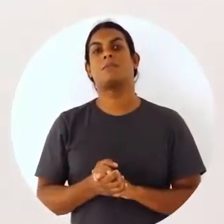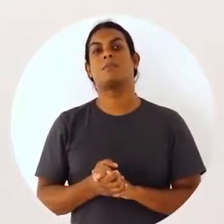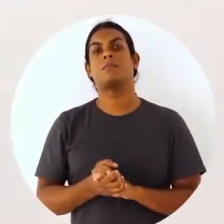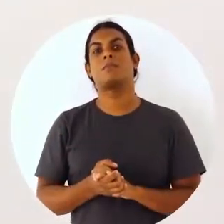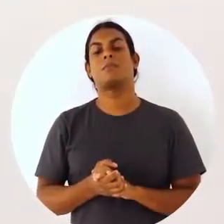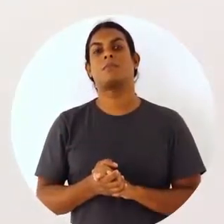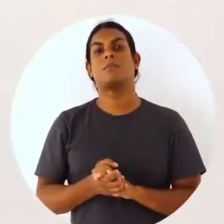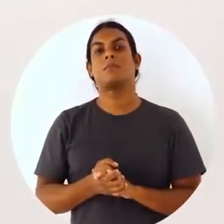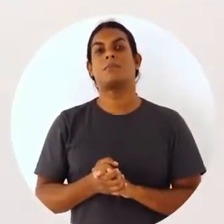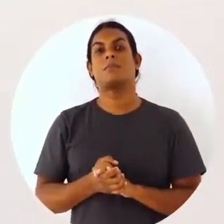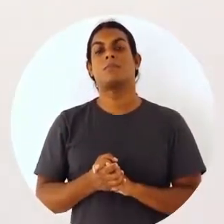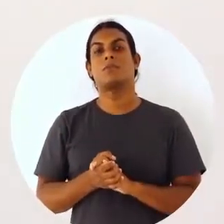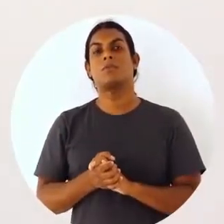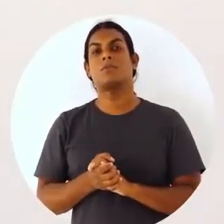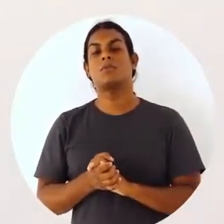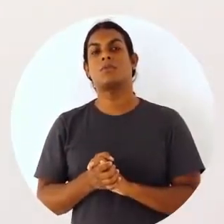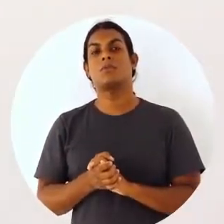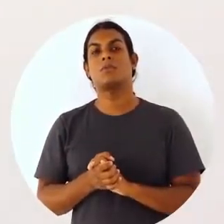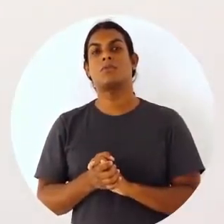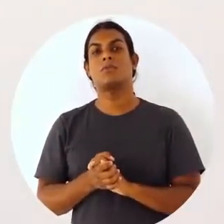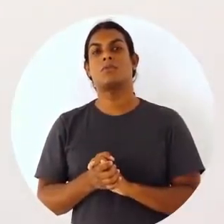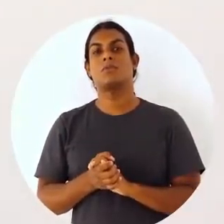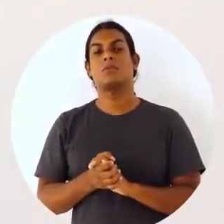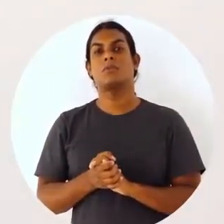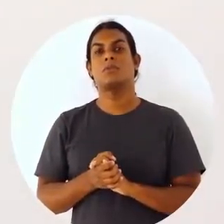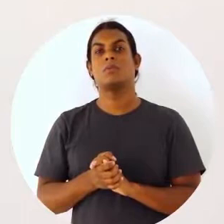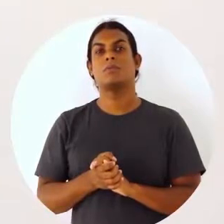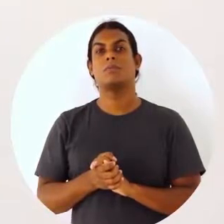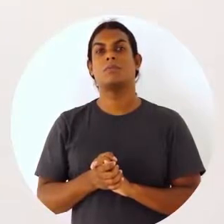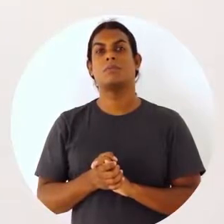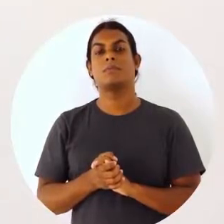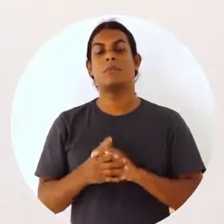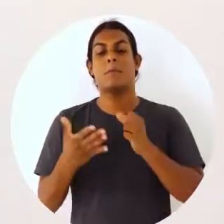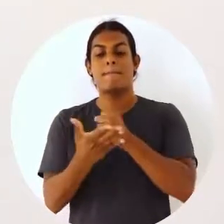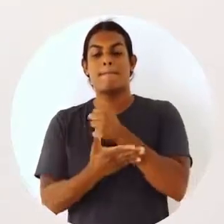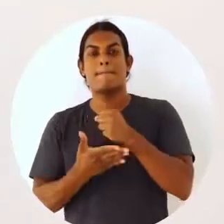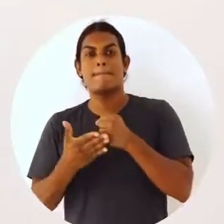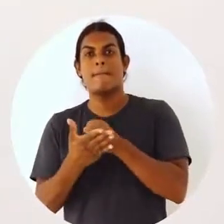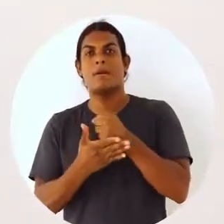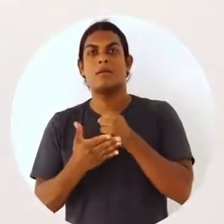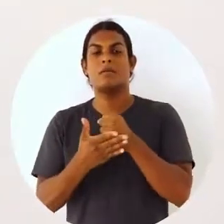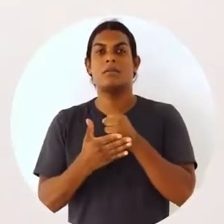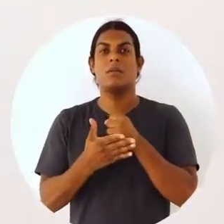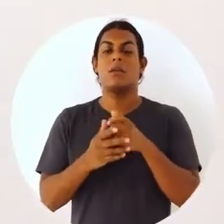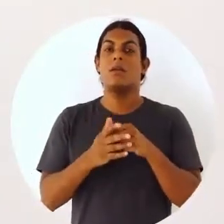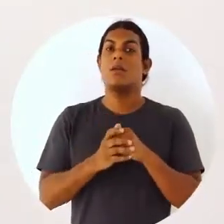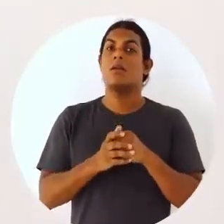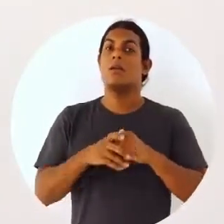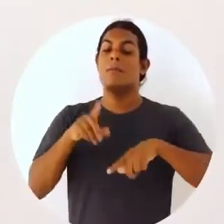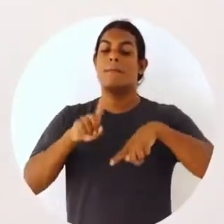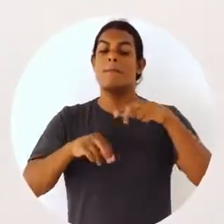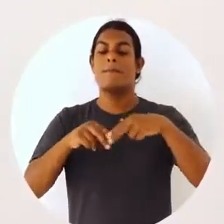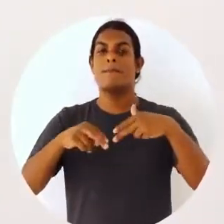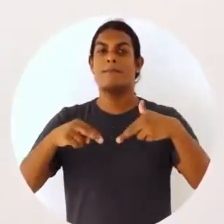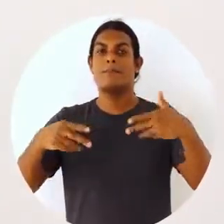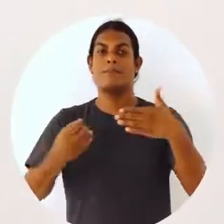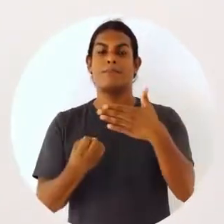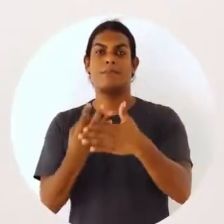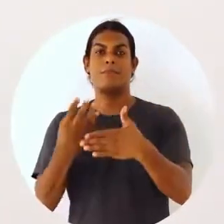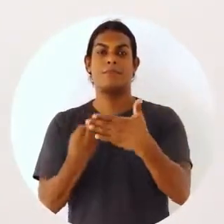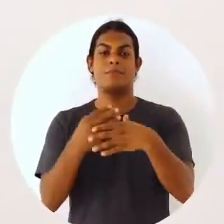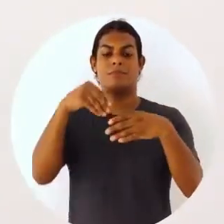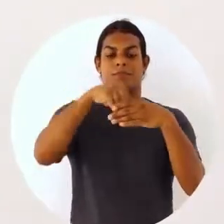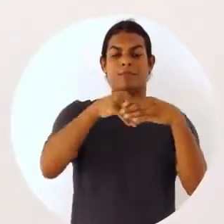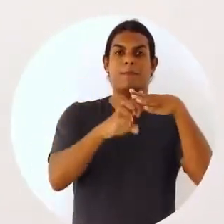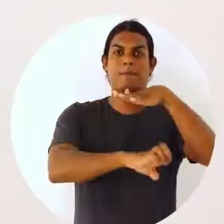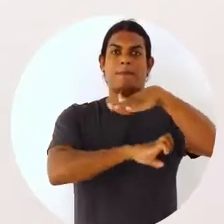o foco nesse processo da administração científica é no processo interno, ou seja, no processo produtivo. Taylor pensava o seguinte: